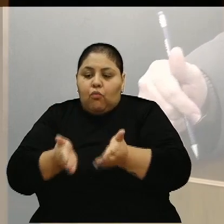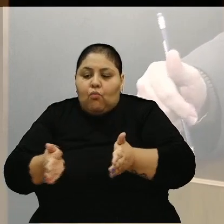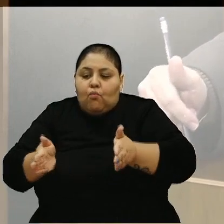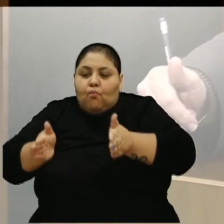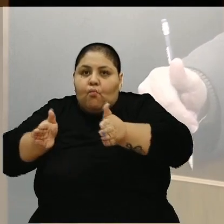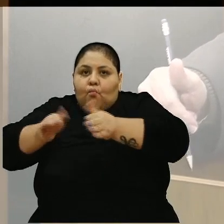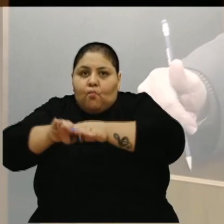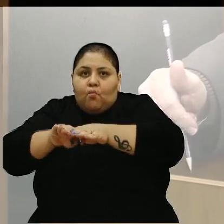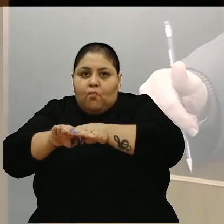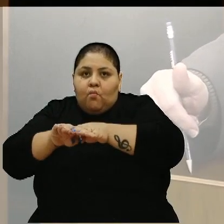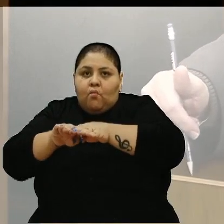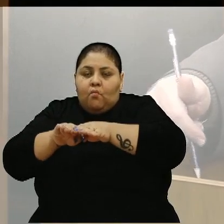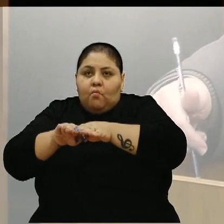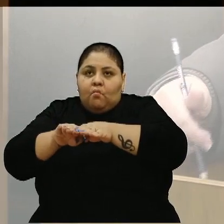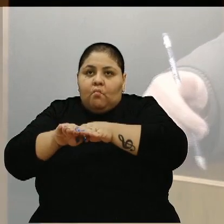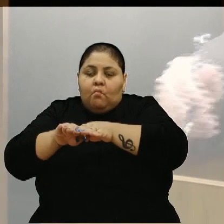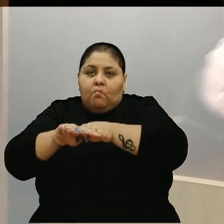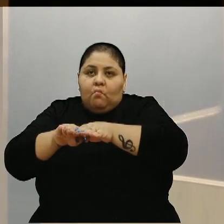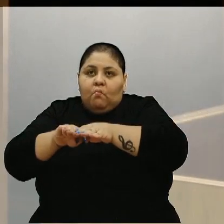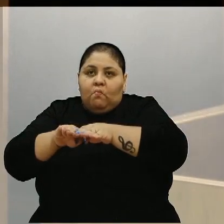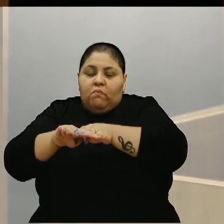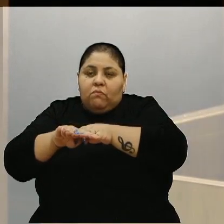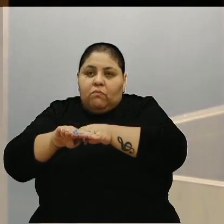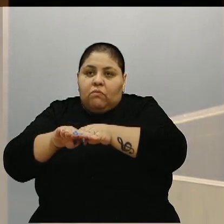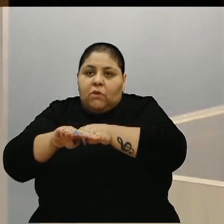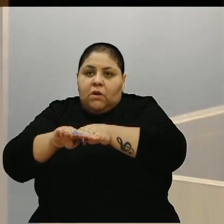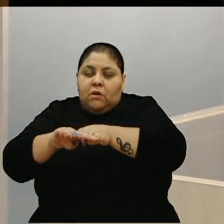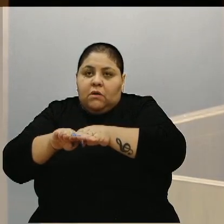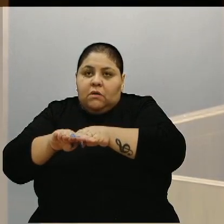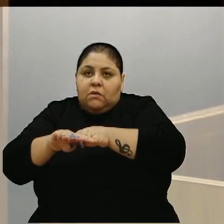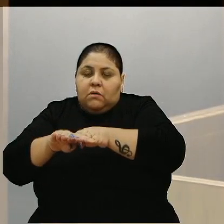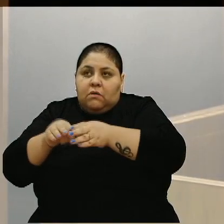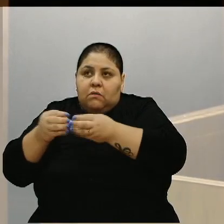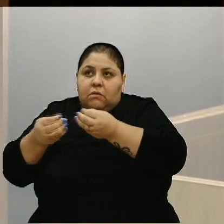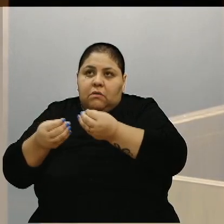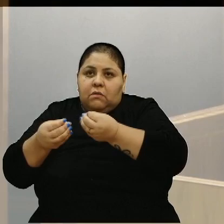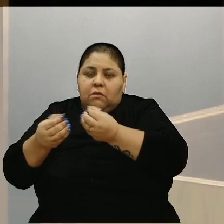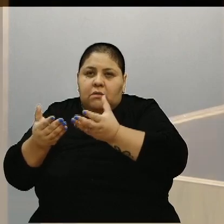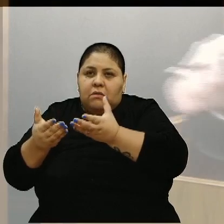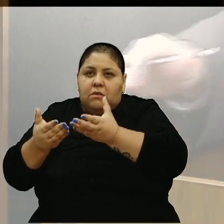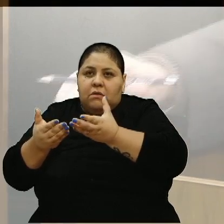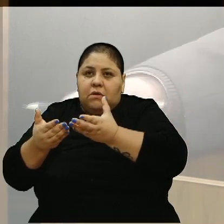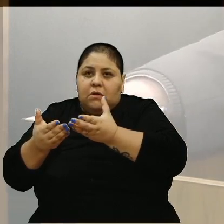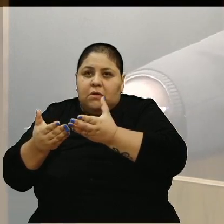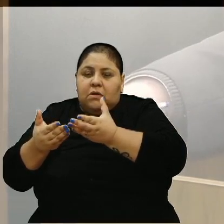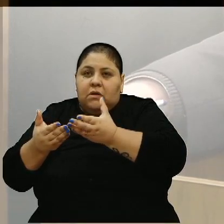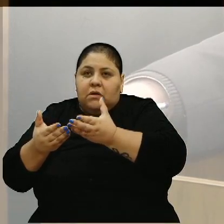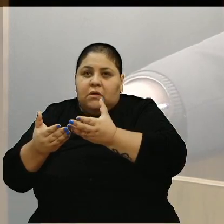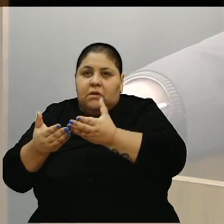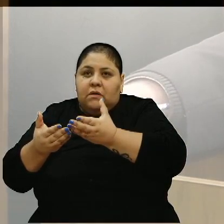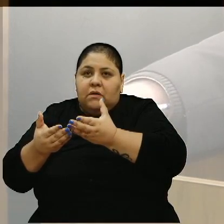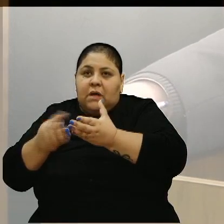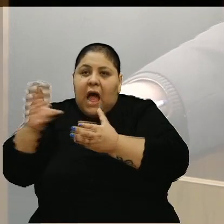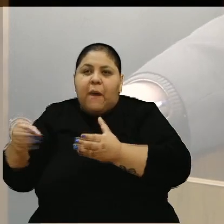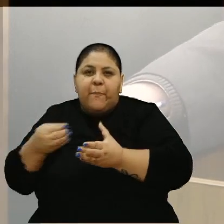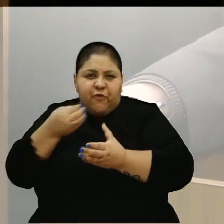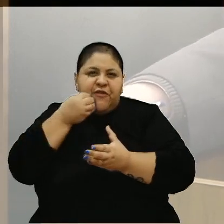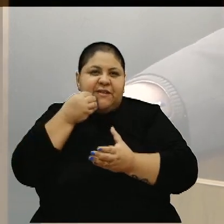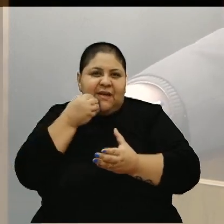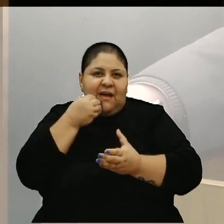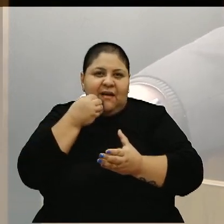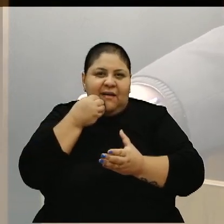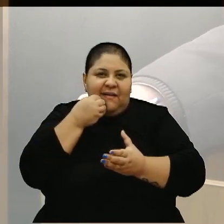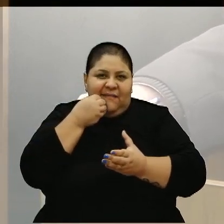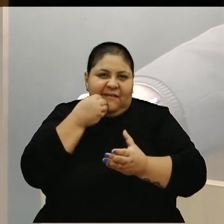A compactação para que como se diz, do limão fazer uma limonada, né? A frase é